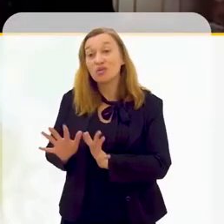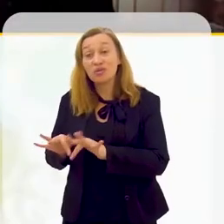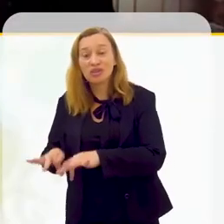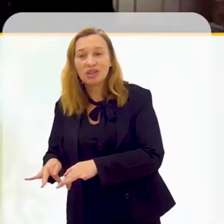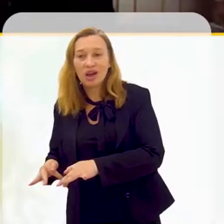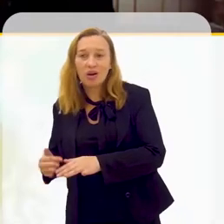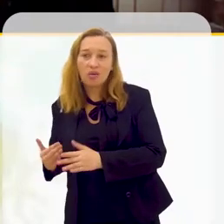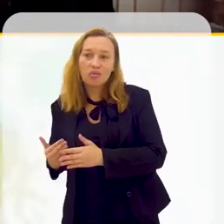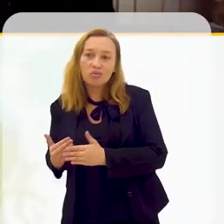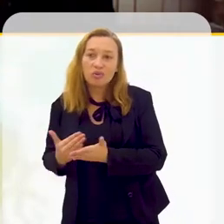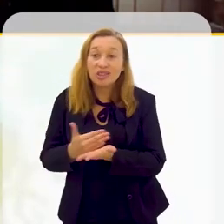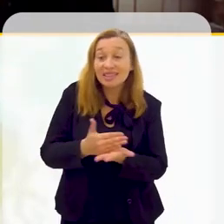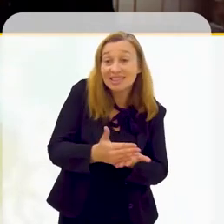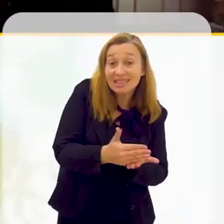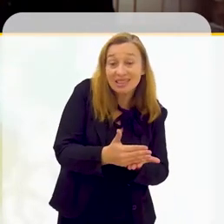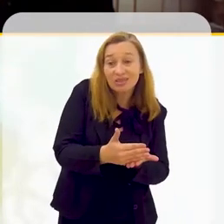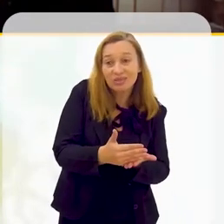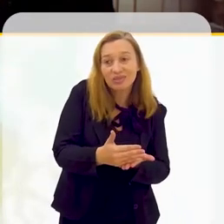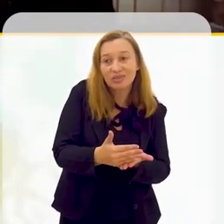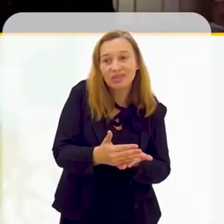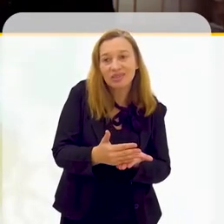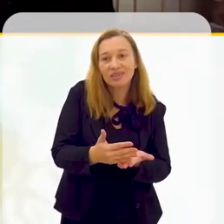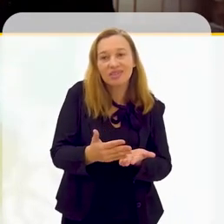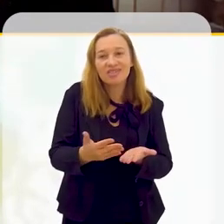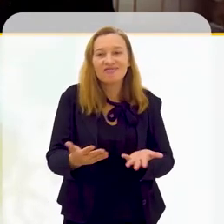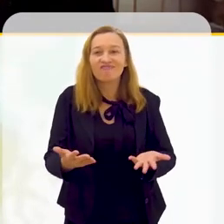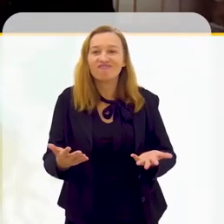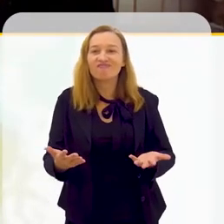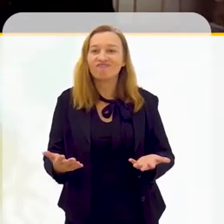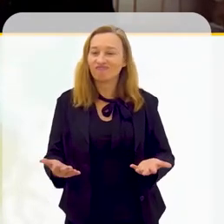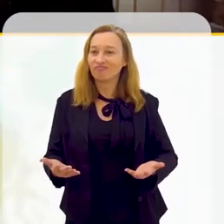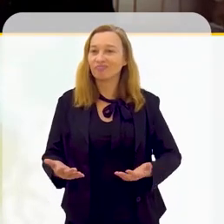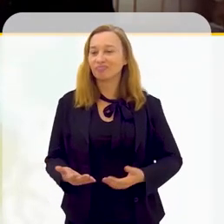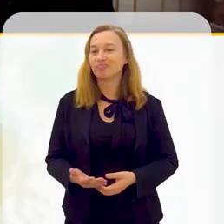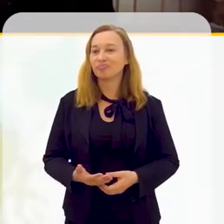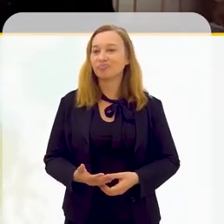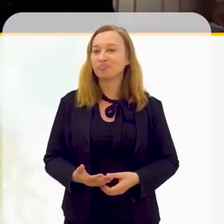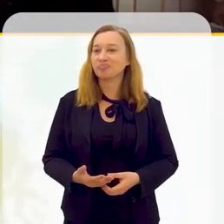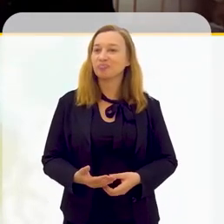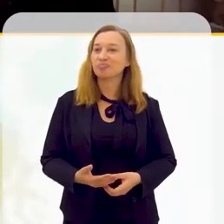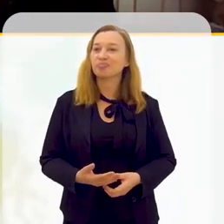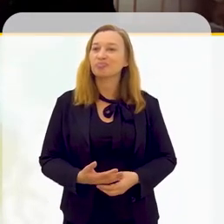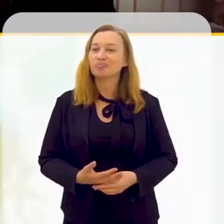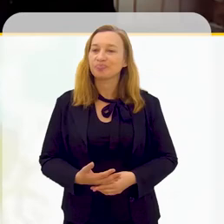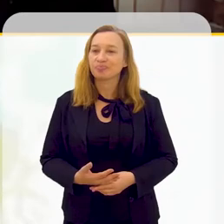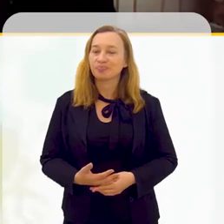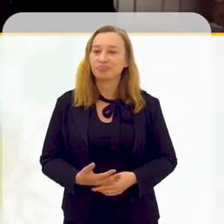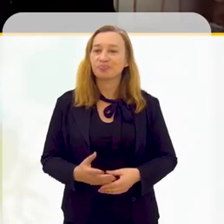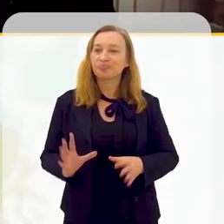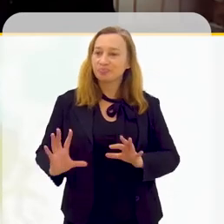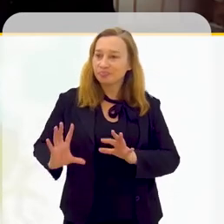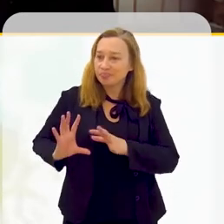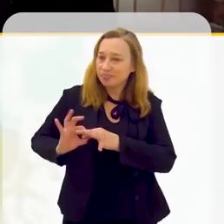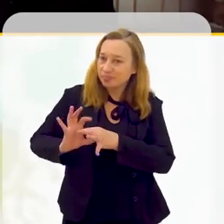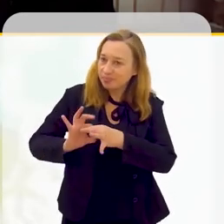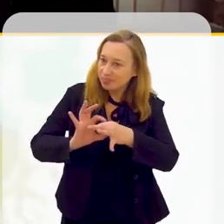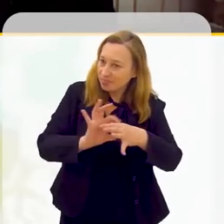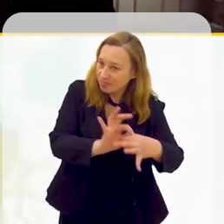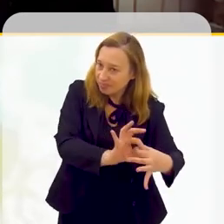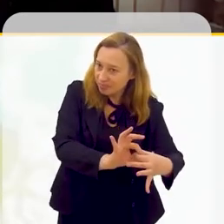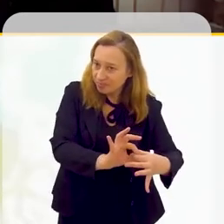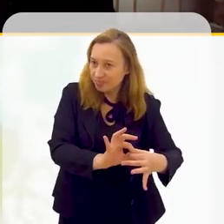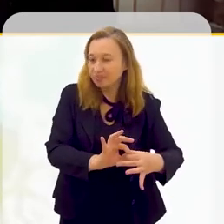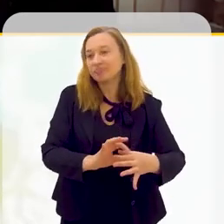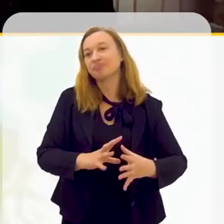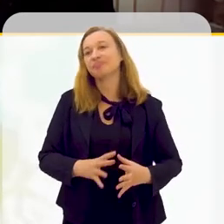do final para o início claro que começou num ponto que foi formando